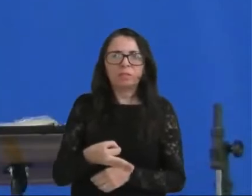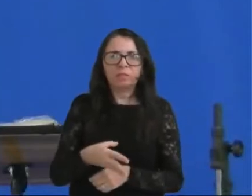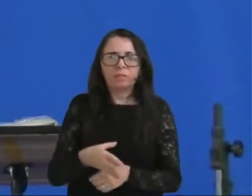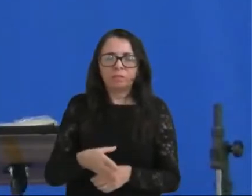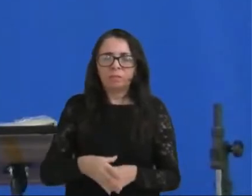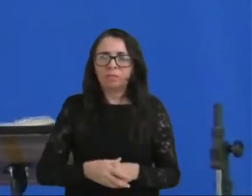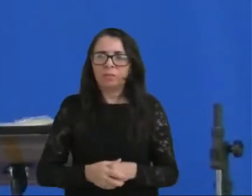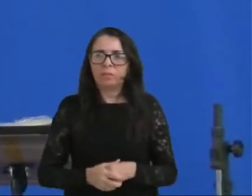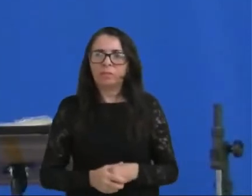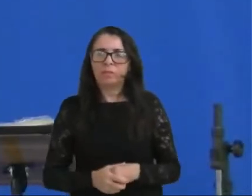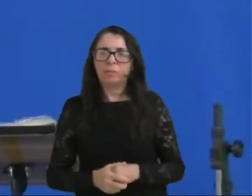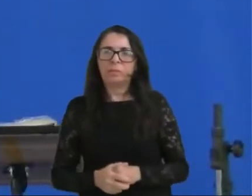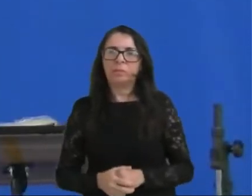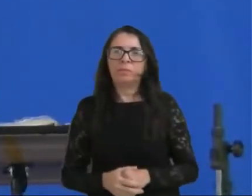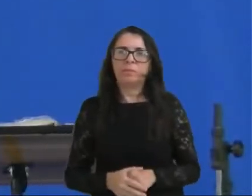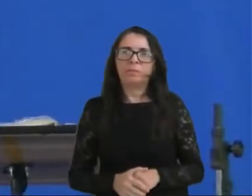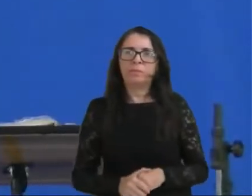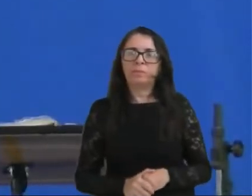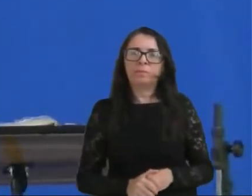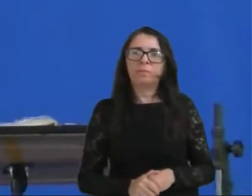30.